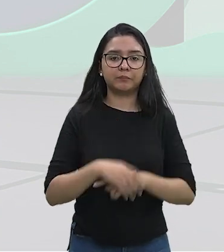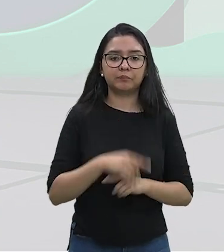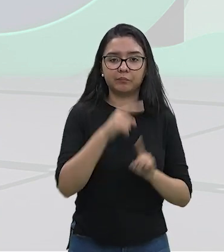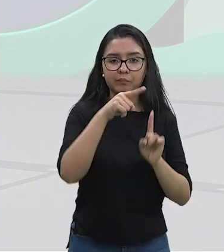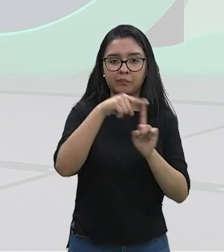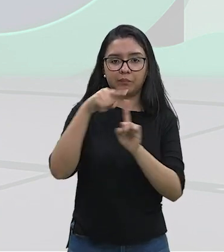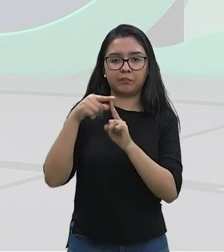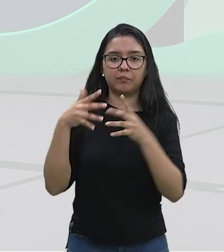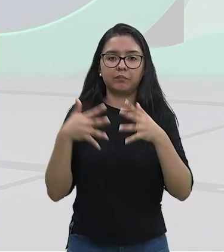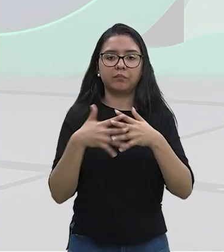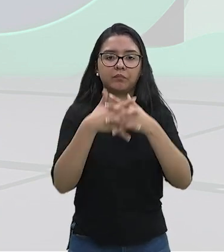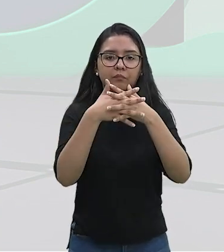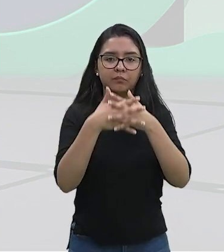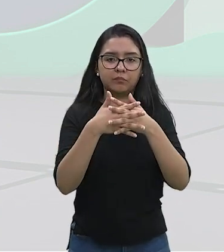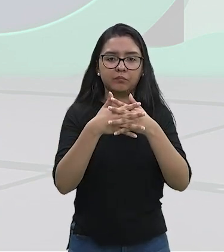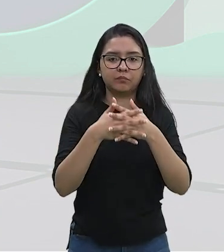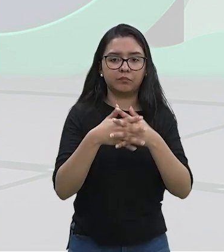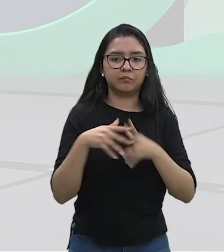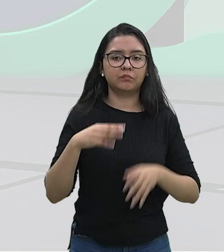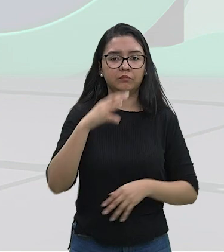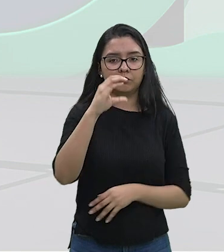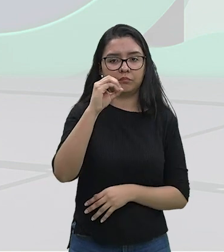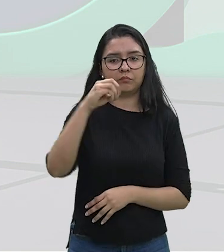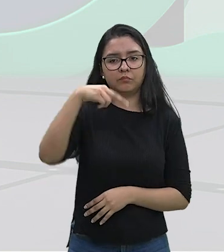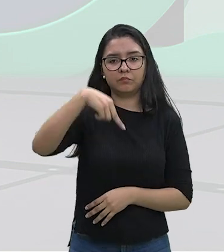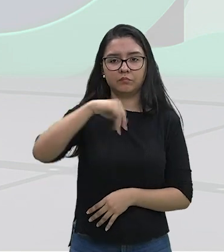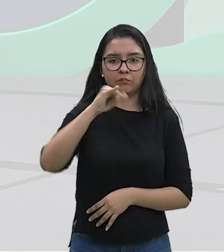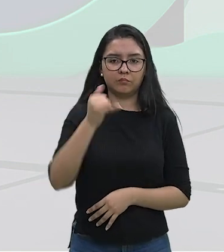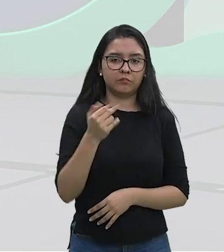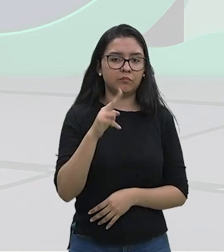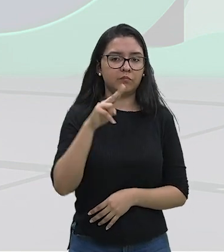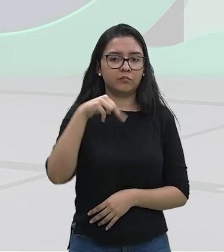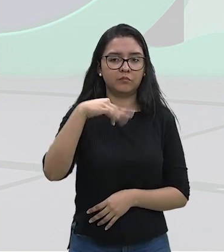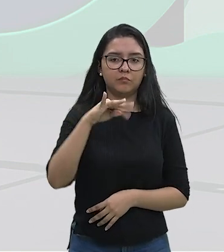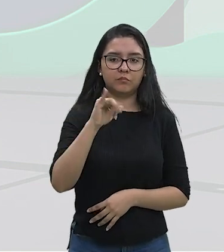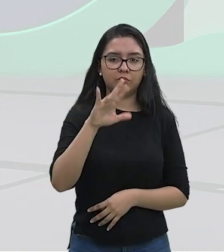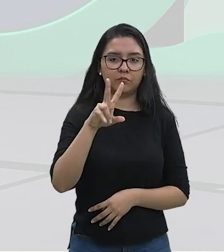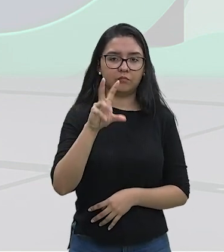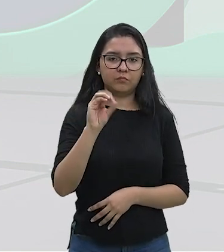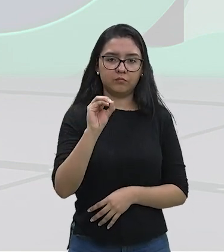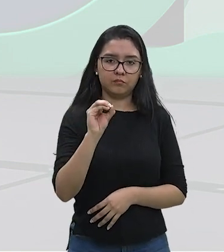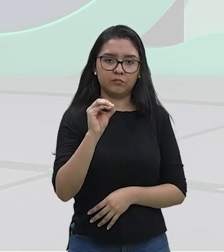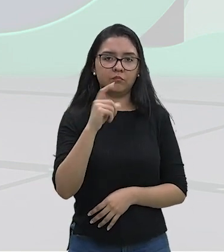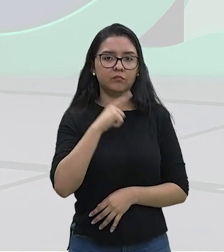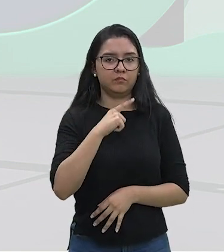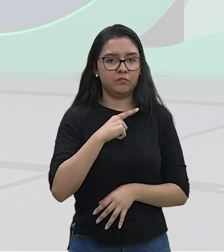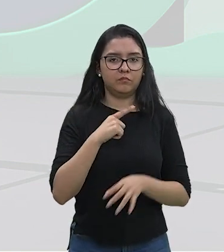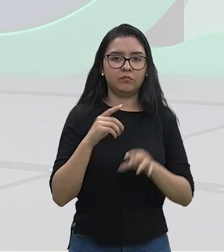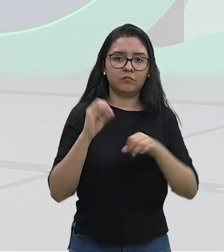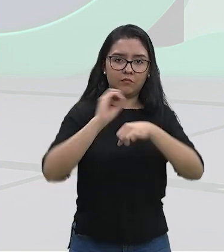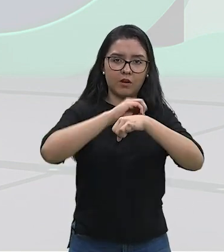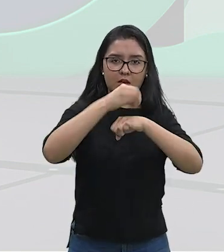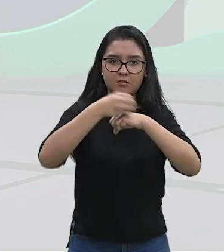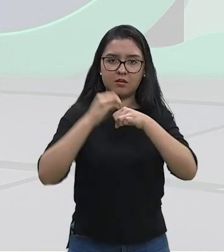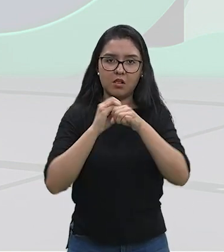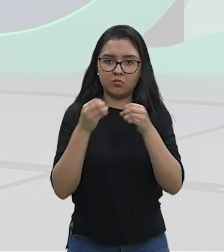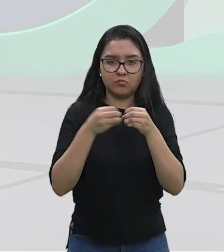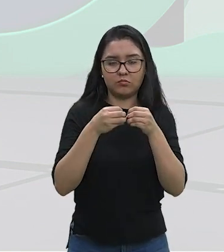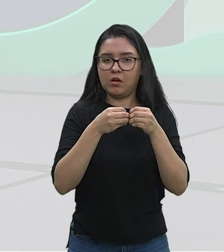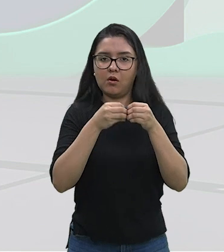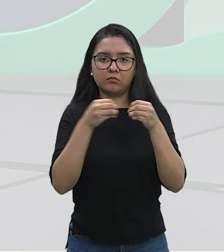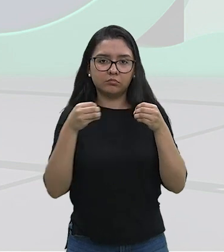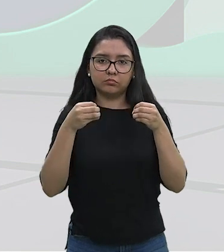conjuntivo. O tecido conjuntivo ele já deixa ali um pouquinho mais de espaço entre as suas células. Ele vai ser ali,